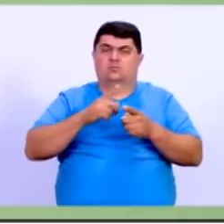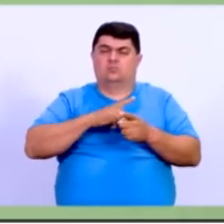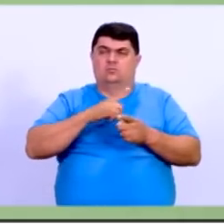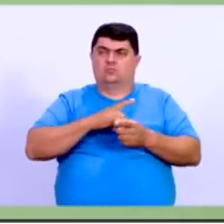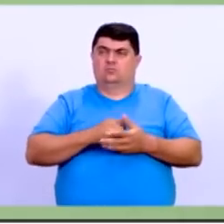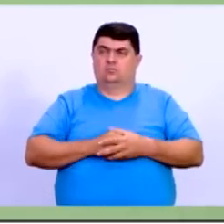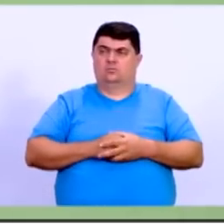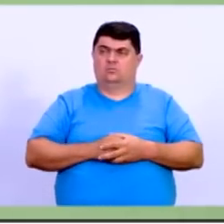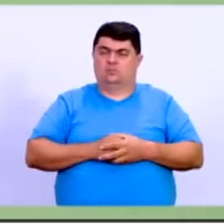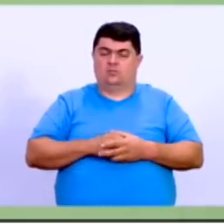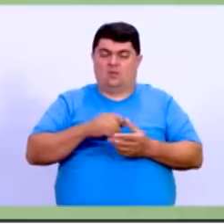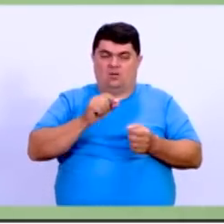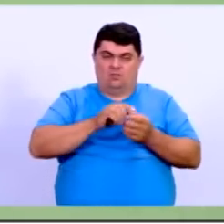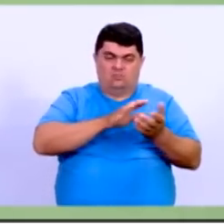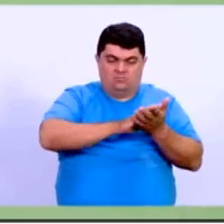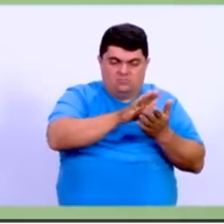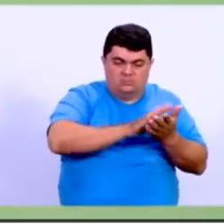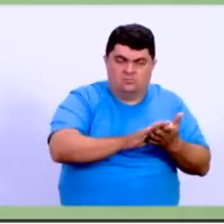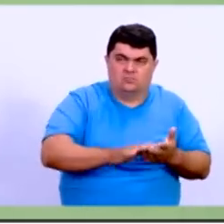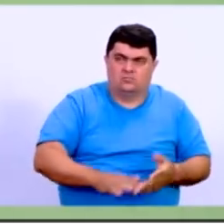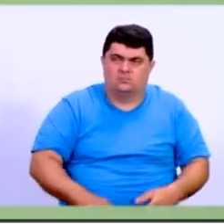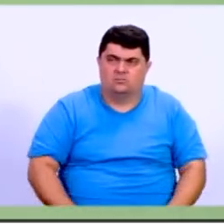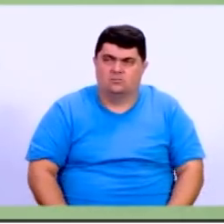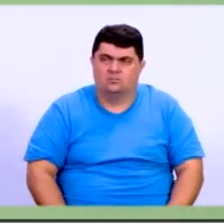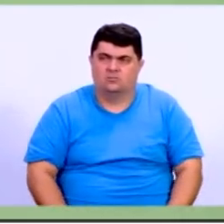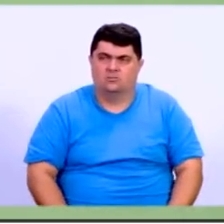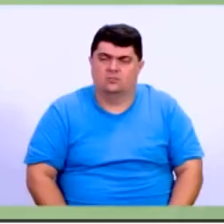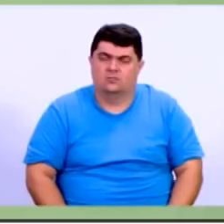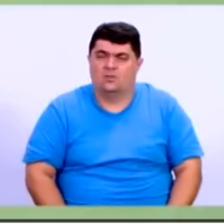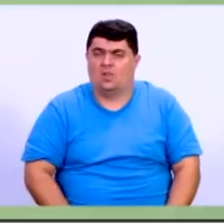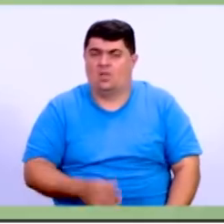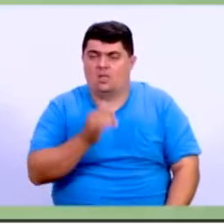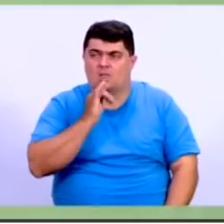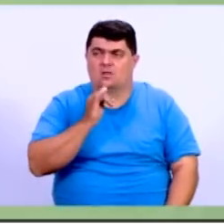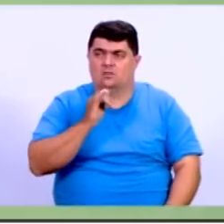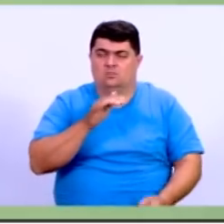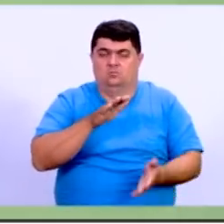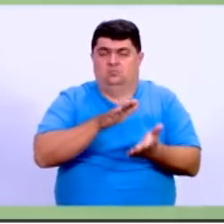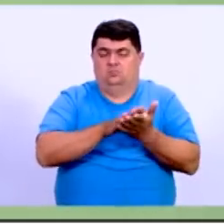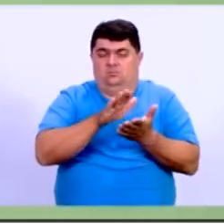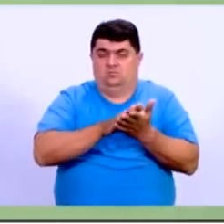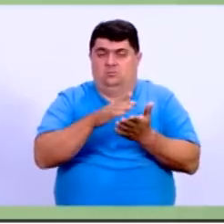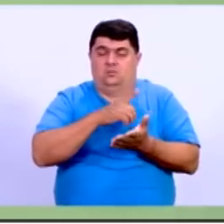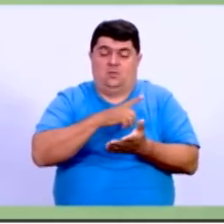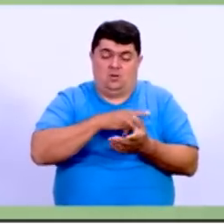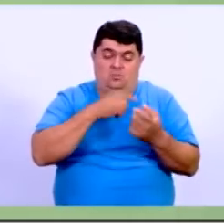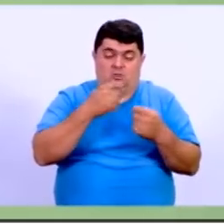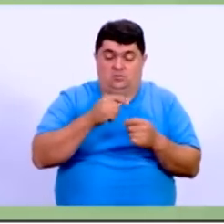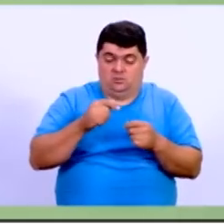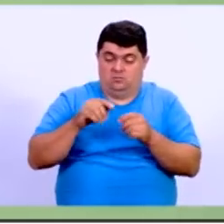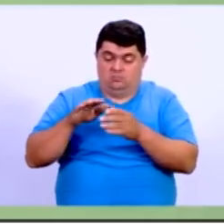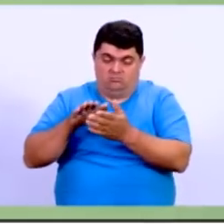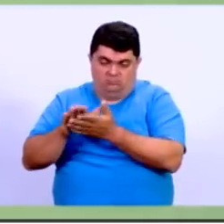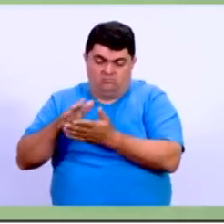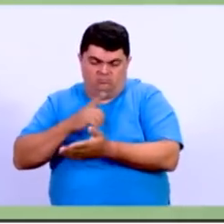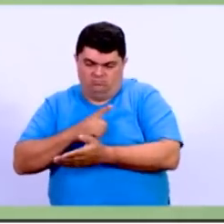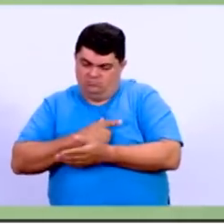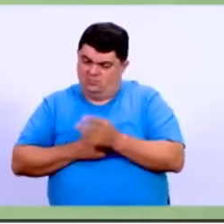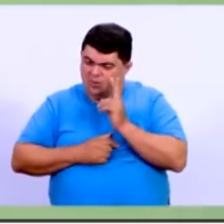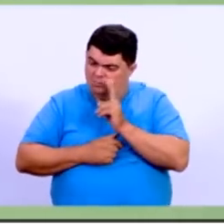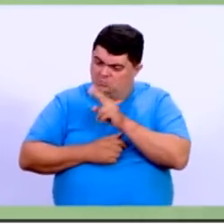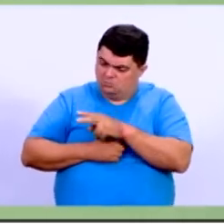de impressão, tá? Então se eu tenho um serviço, um recurso disponibilizado na minha rede de